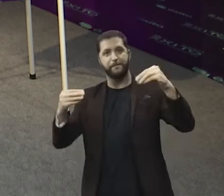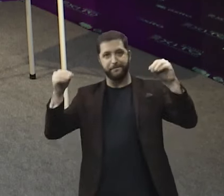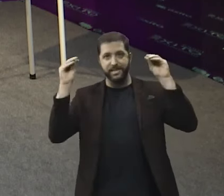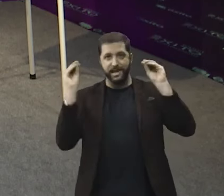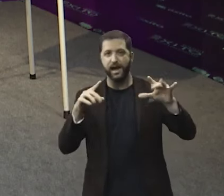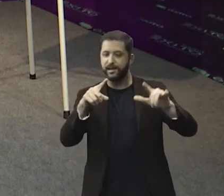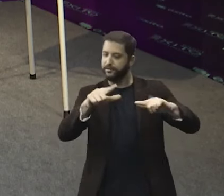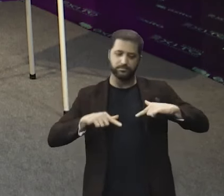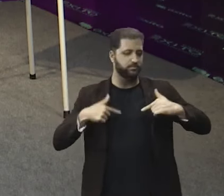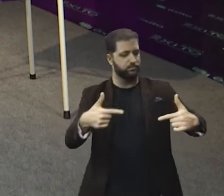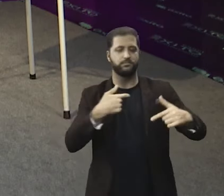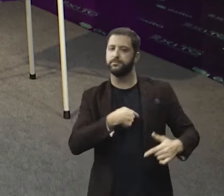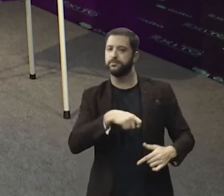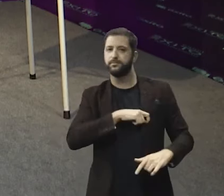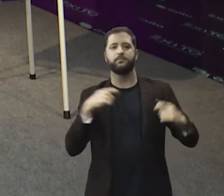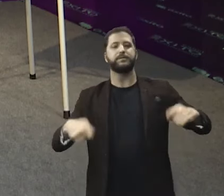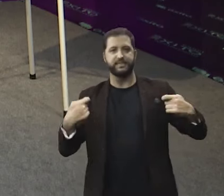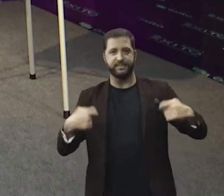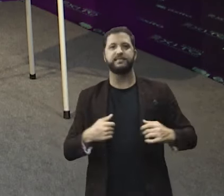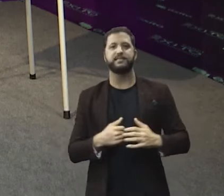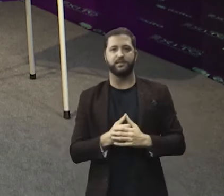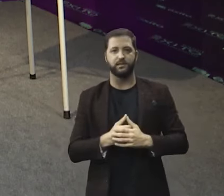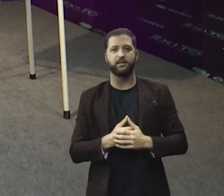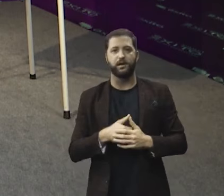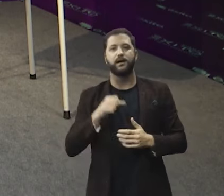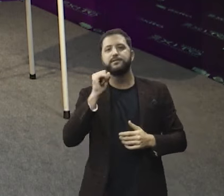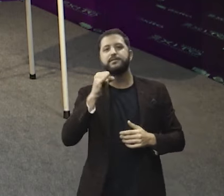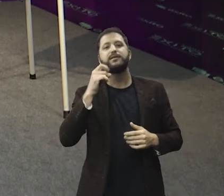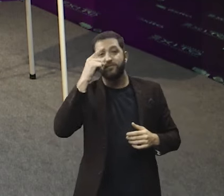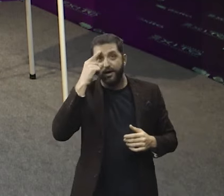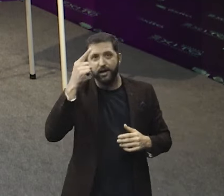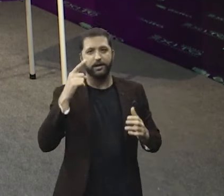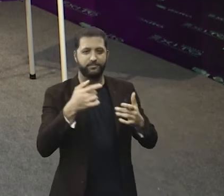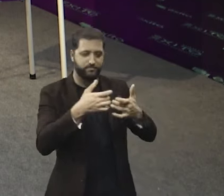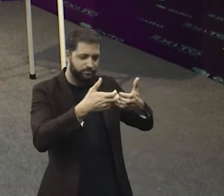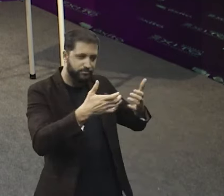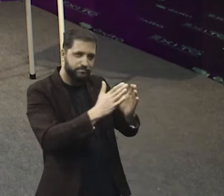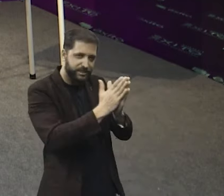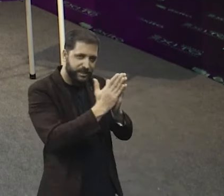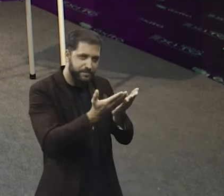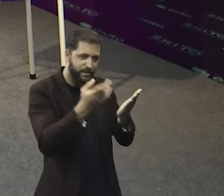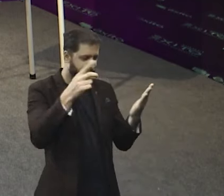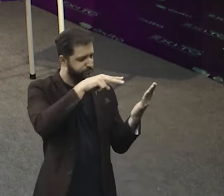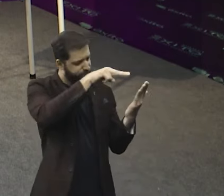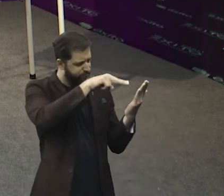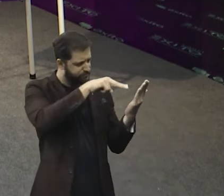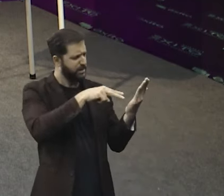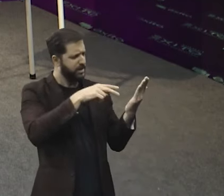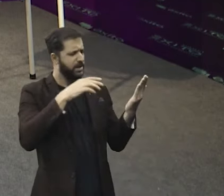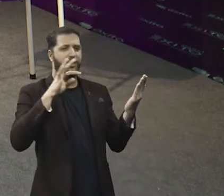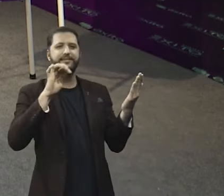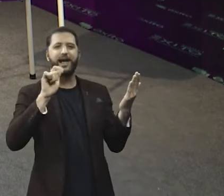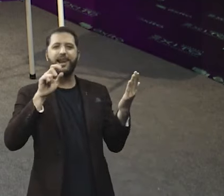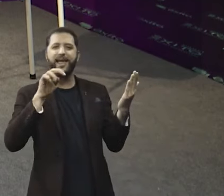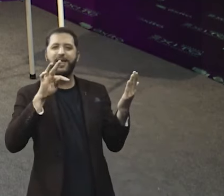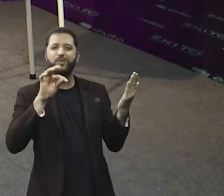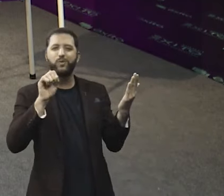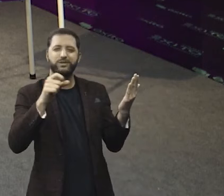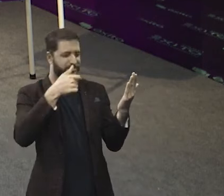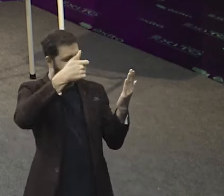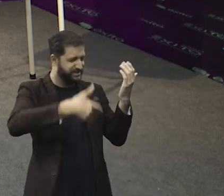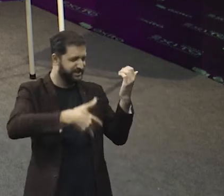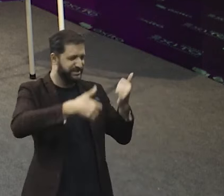pegar novamente a palavra palavra de Deus e você vê lá a Parábola dos Talentos você vai ver que um recebeu um outro recebeu dois outro recebeu não sei quanto tal